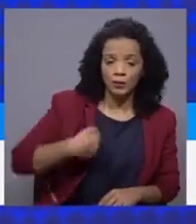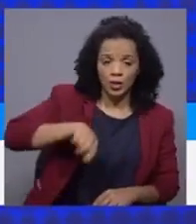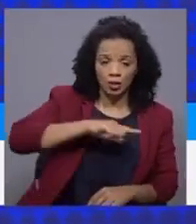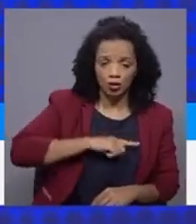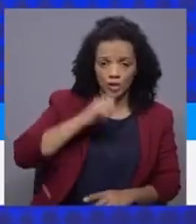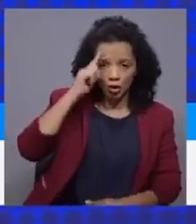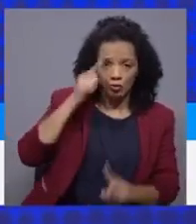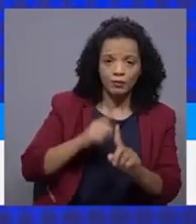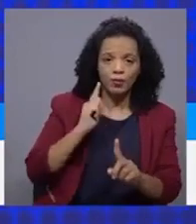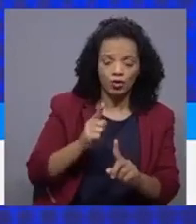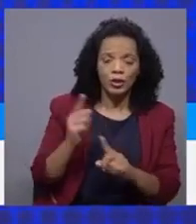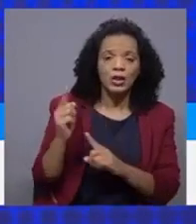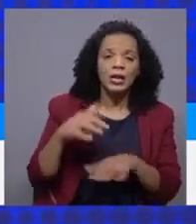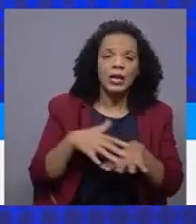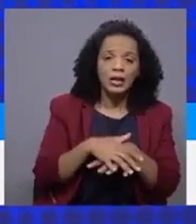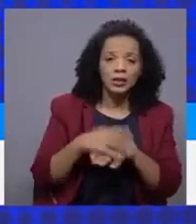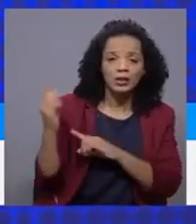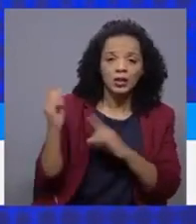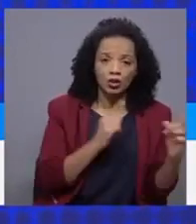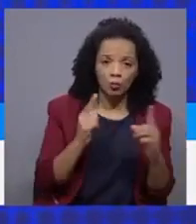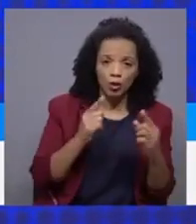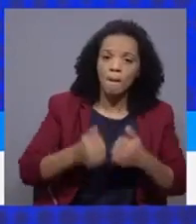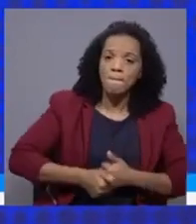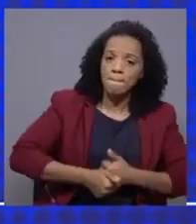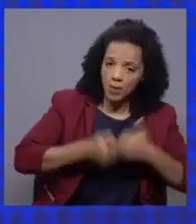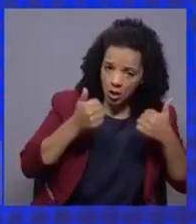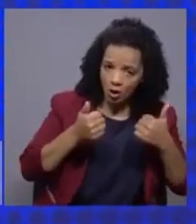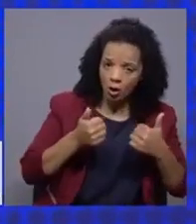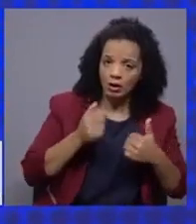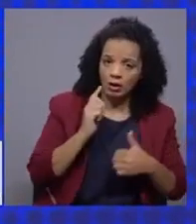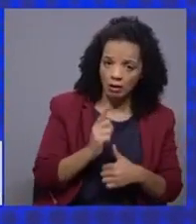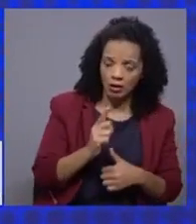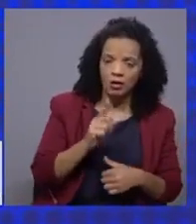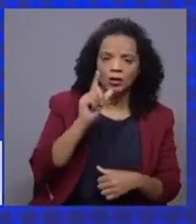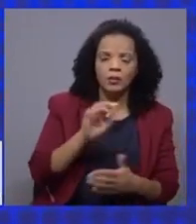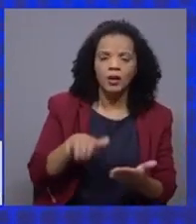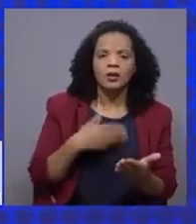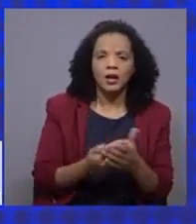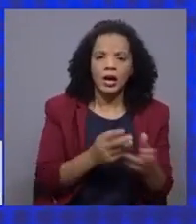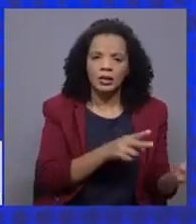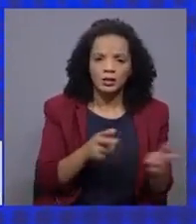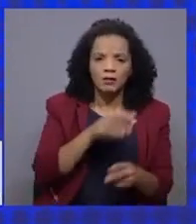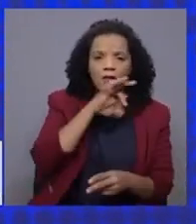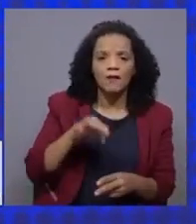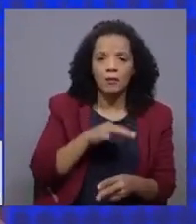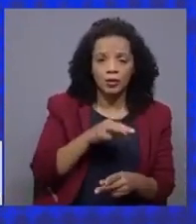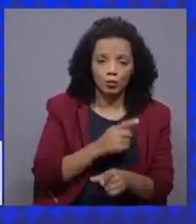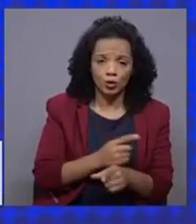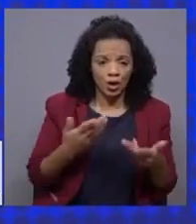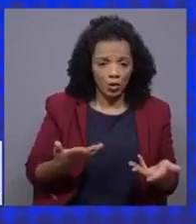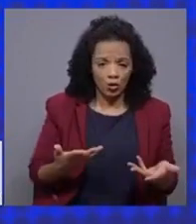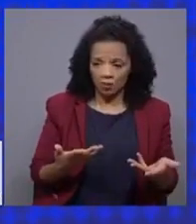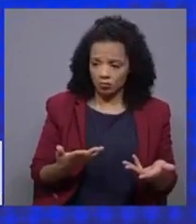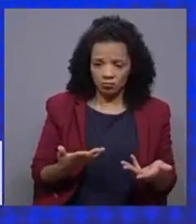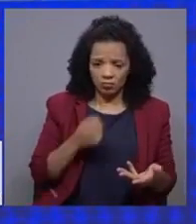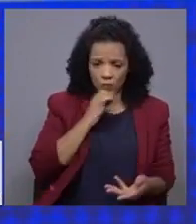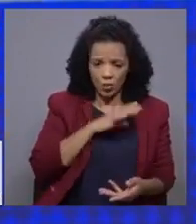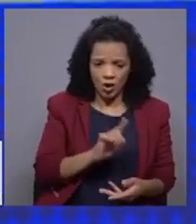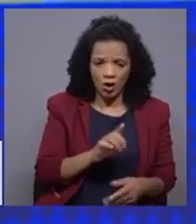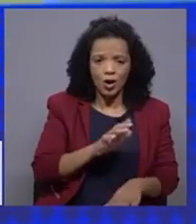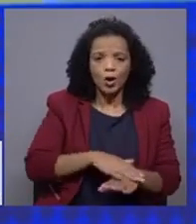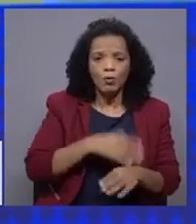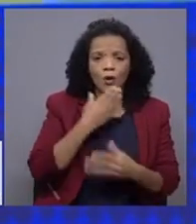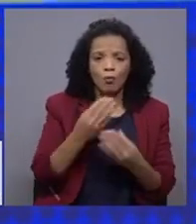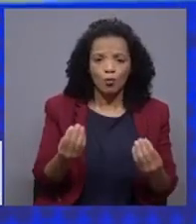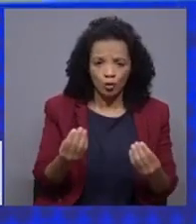de transportes seja melhorada, que nesse câmbio possamos ter uma verdadeira alternativa para as famílias, que neste momento não acontece, por isso é que muitas delas